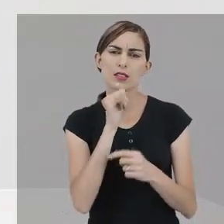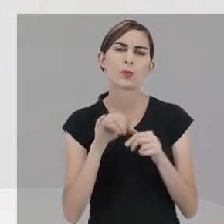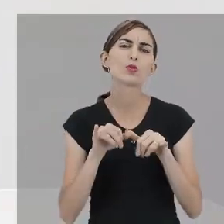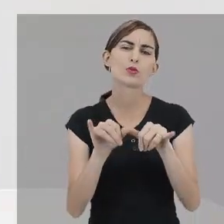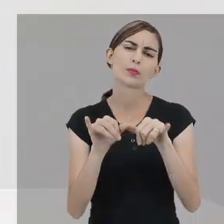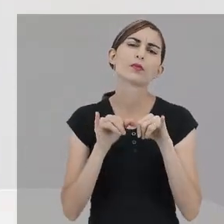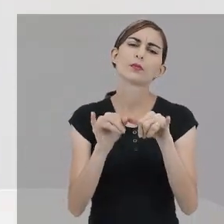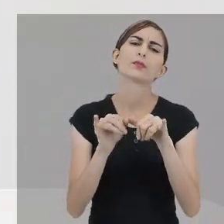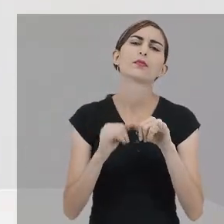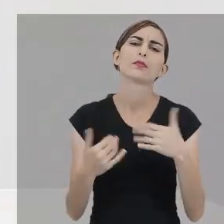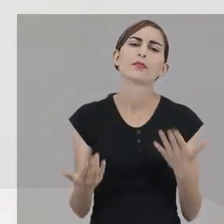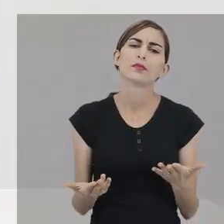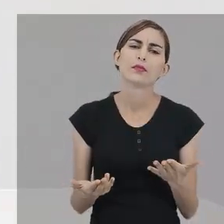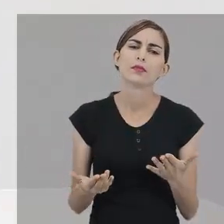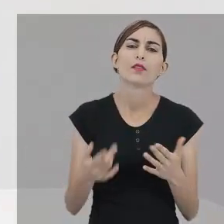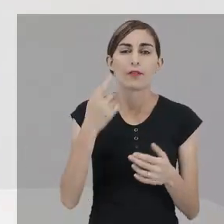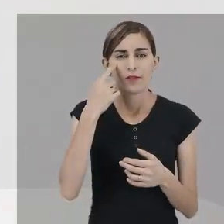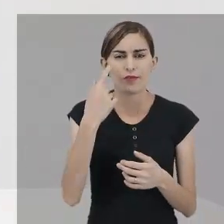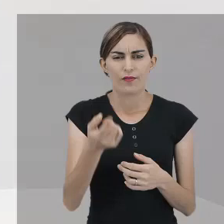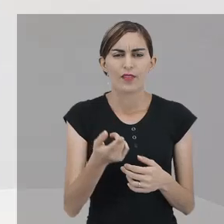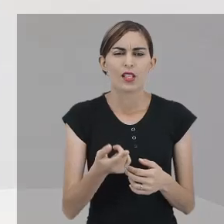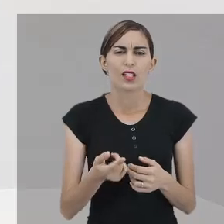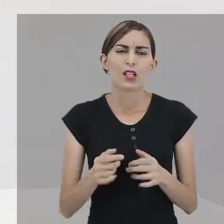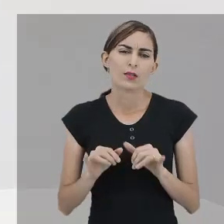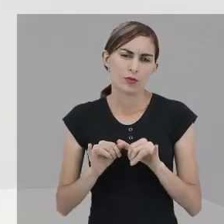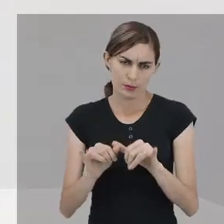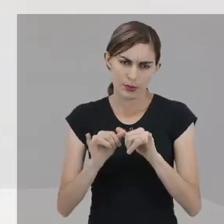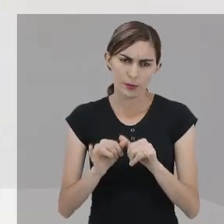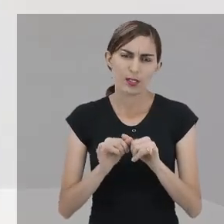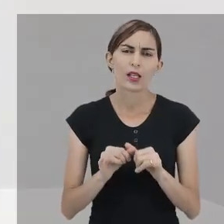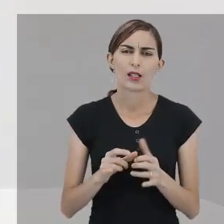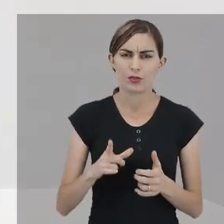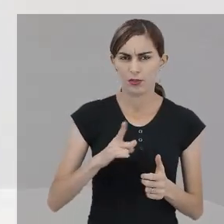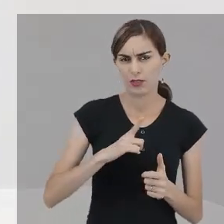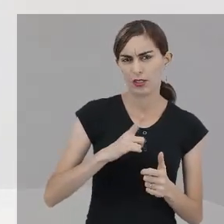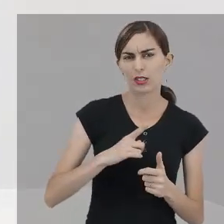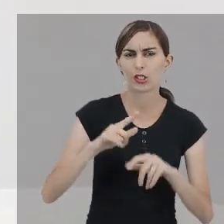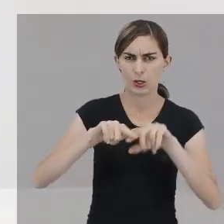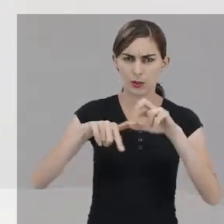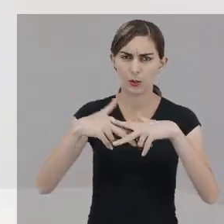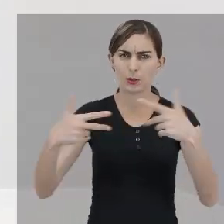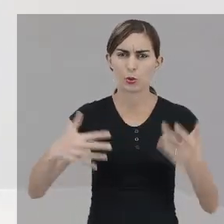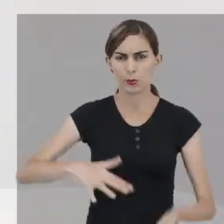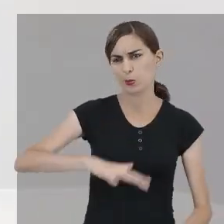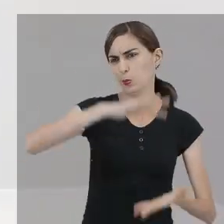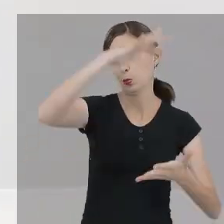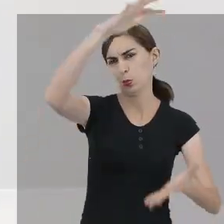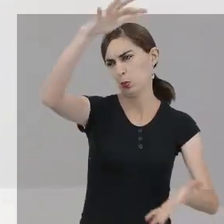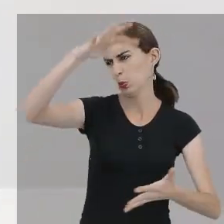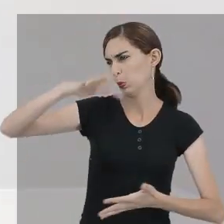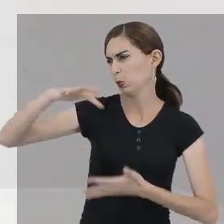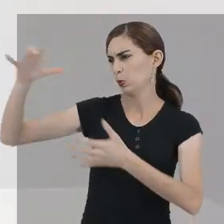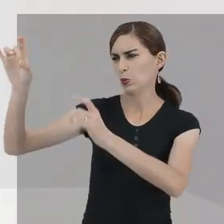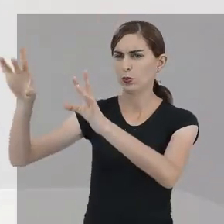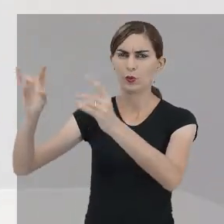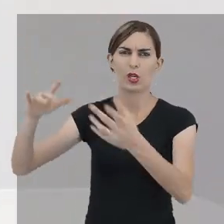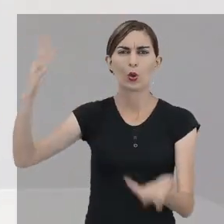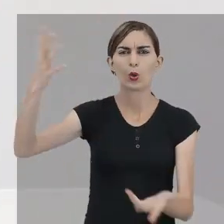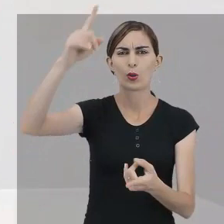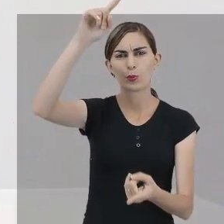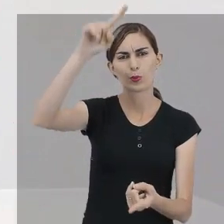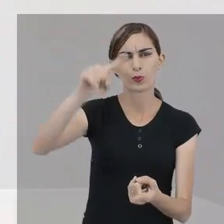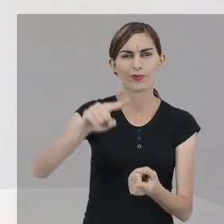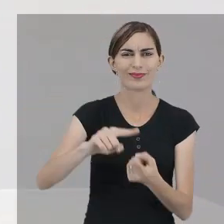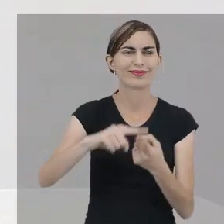por exemplo, no supermercado? Repare, por exemplo, que havia produtos que eram vendidos em grandes quantidades e agora